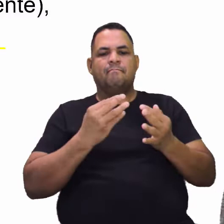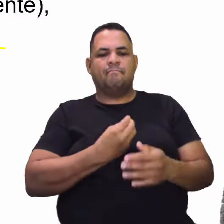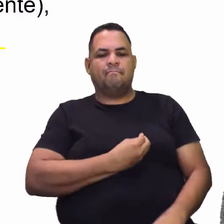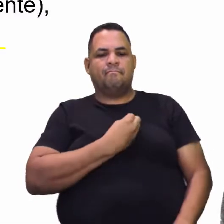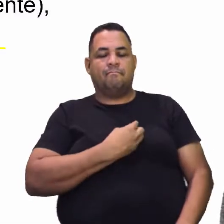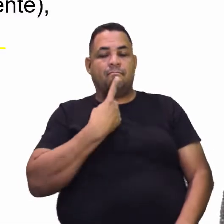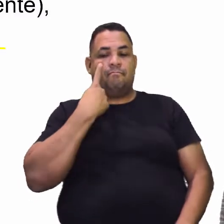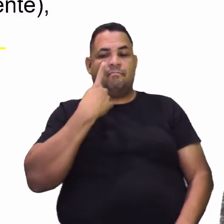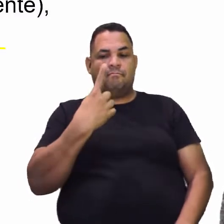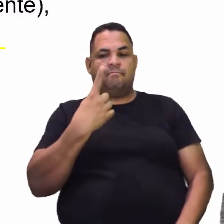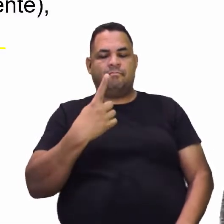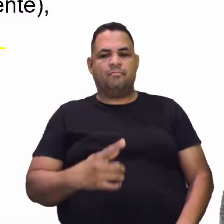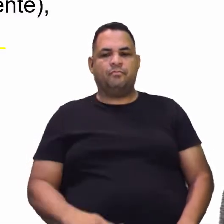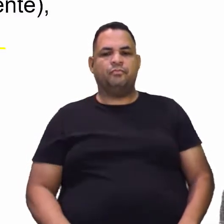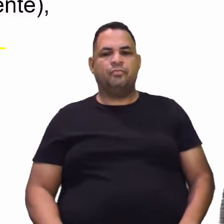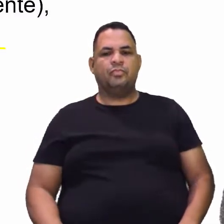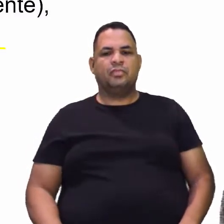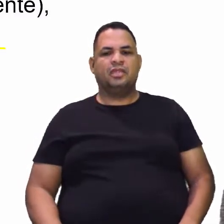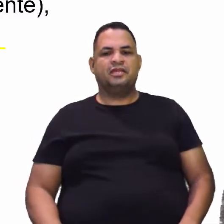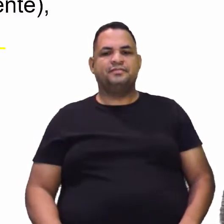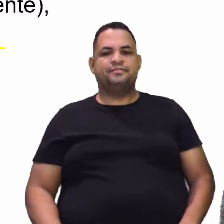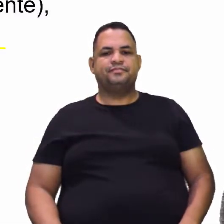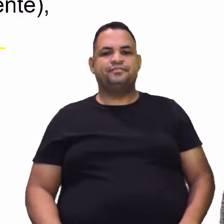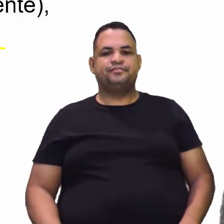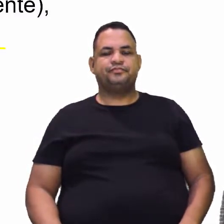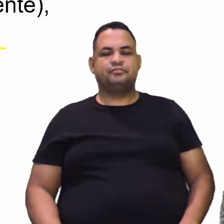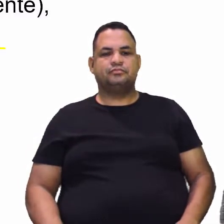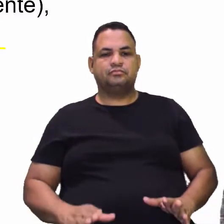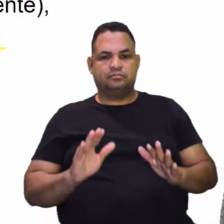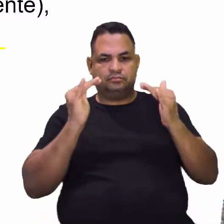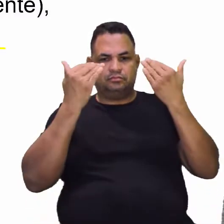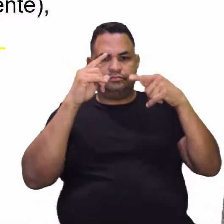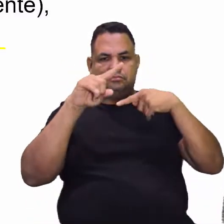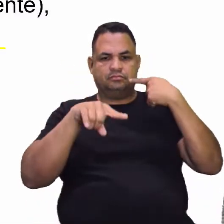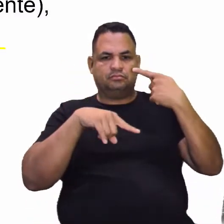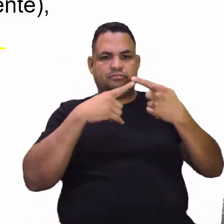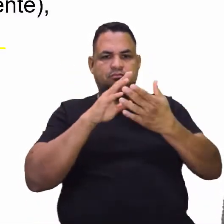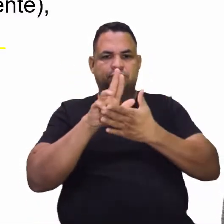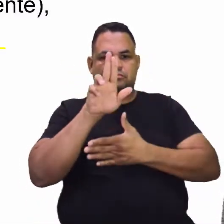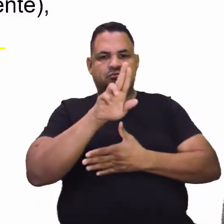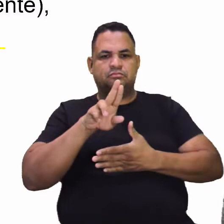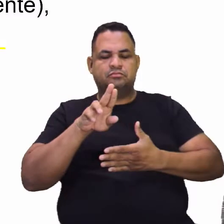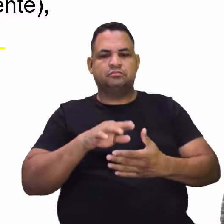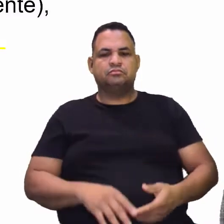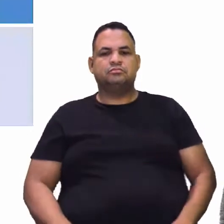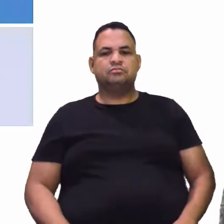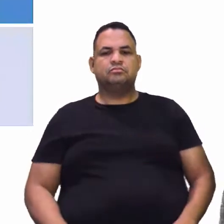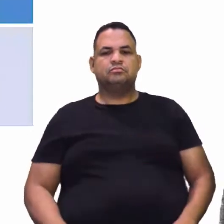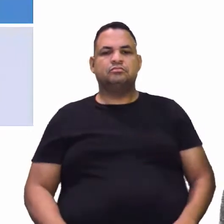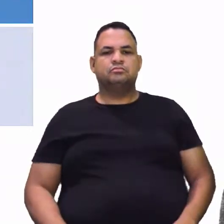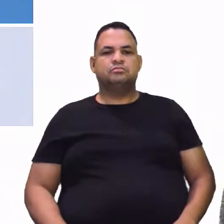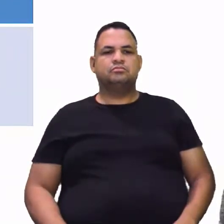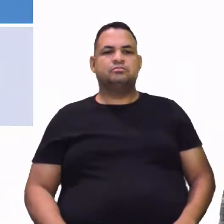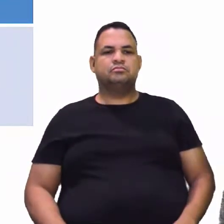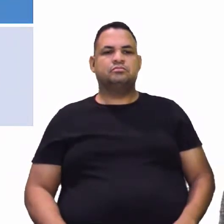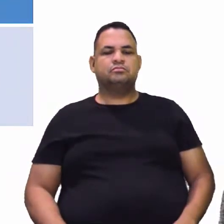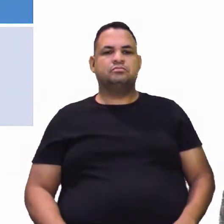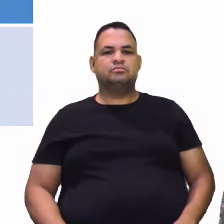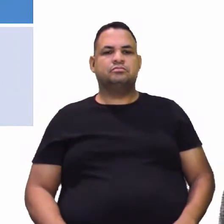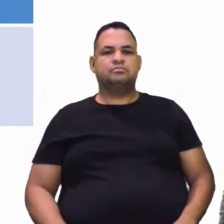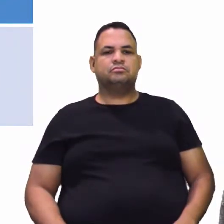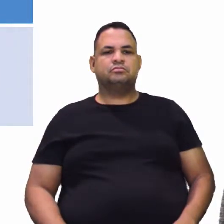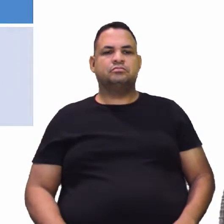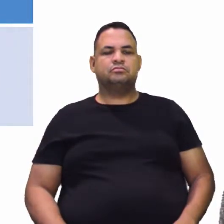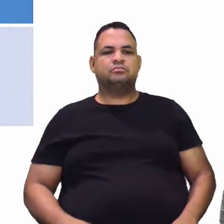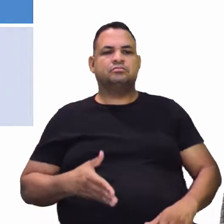Então vejam bem elas aí e prestem bem atenção que depois vocês vão usar bastante com elas. Vamos lá.